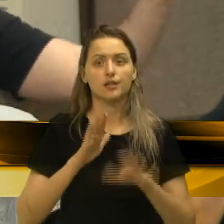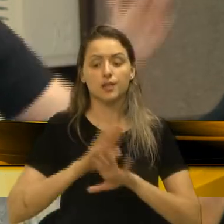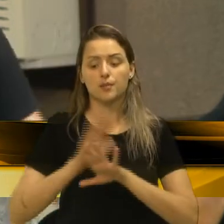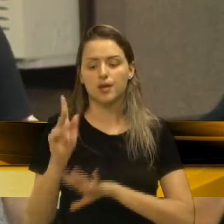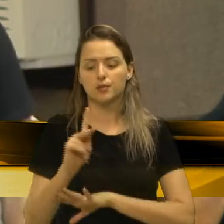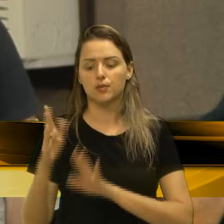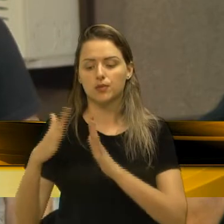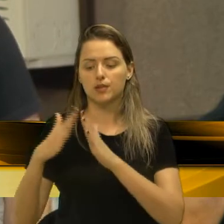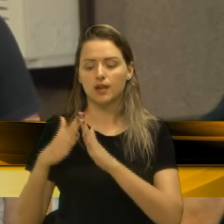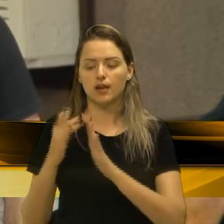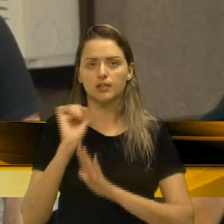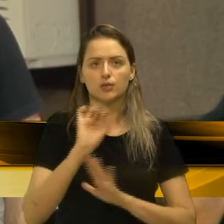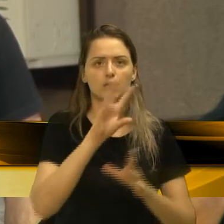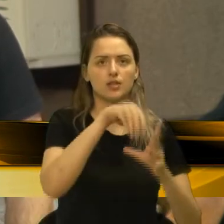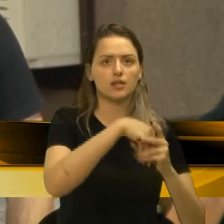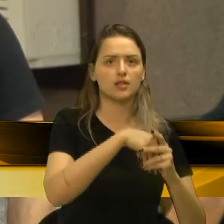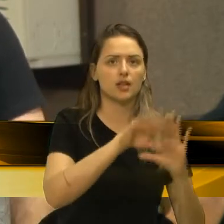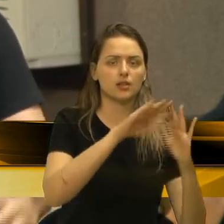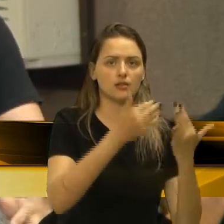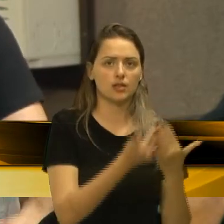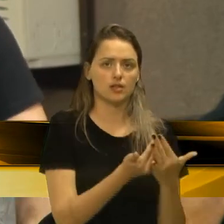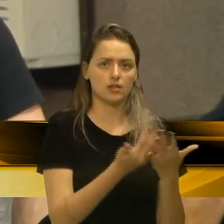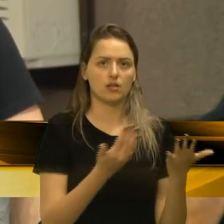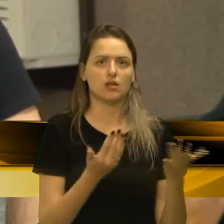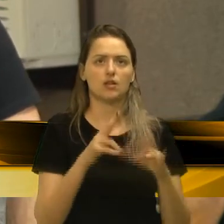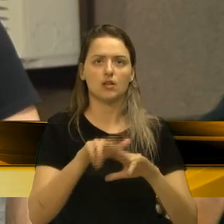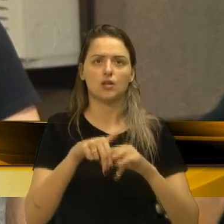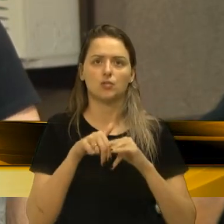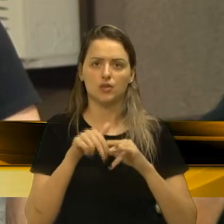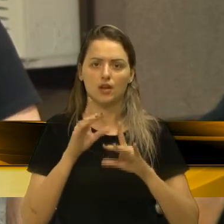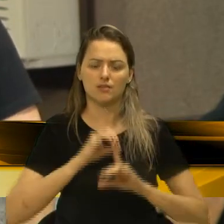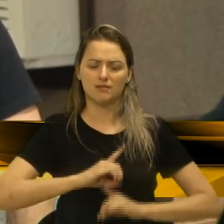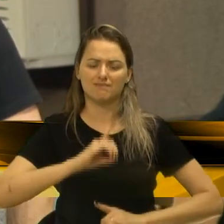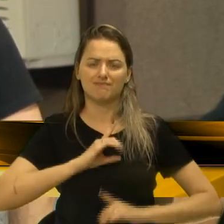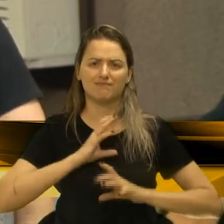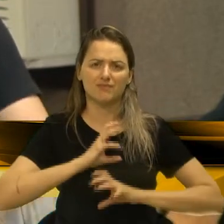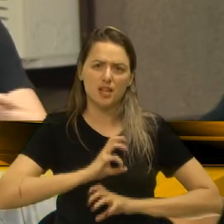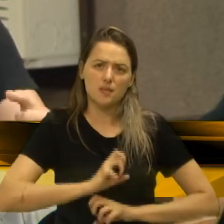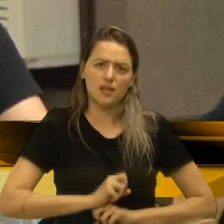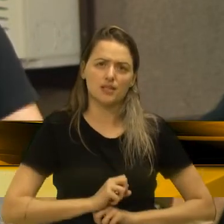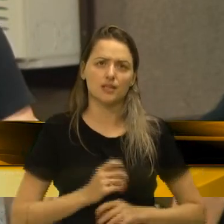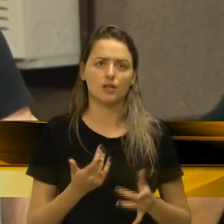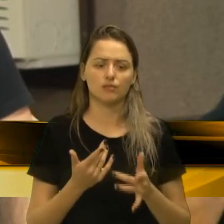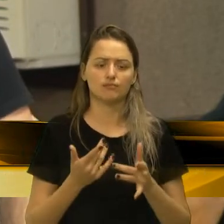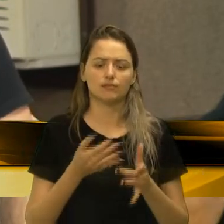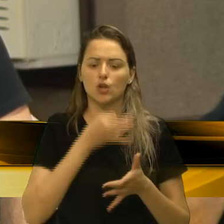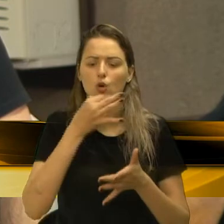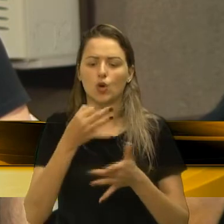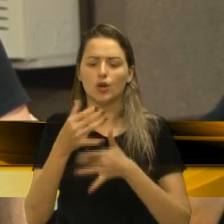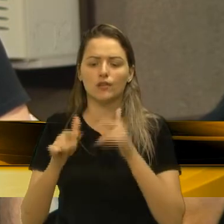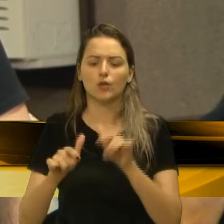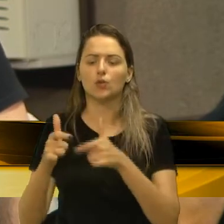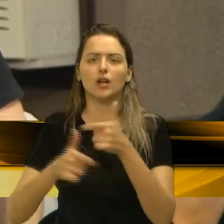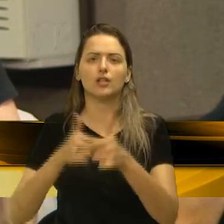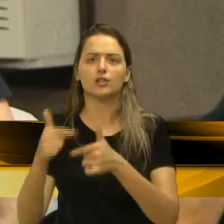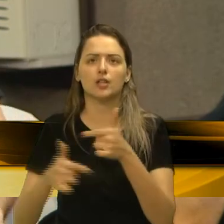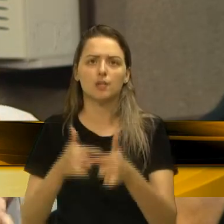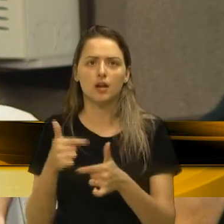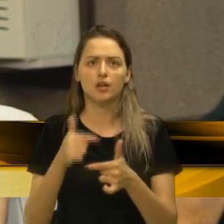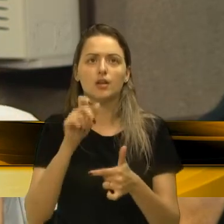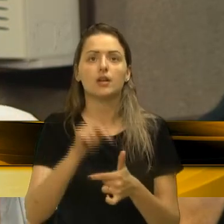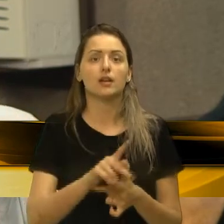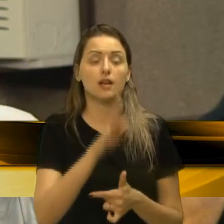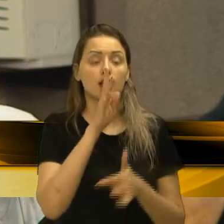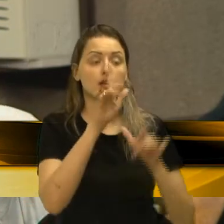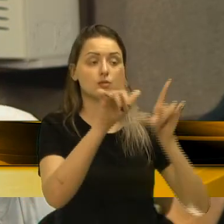do que dentro da escola, presidente. Por depressão, pelas péssimas condições de trabalho. Quem está